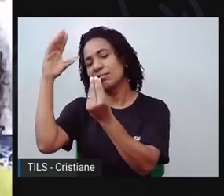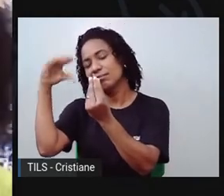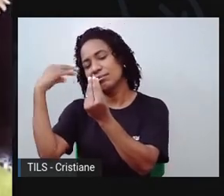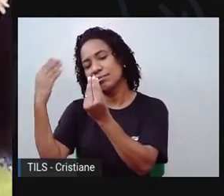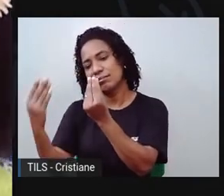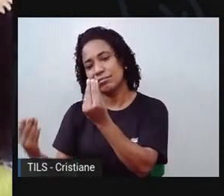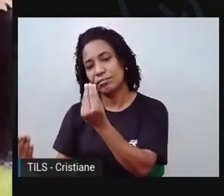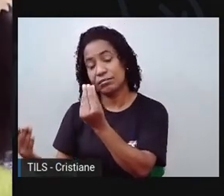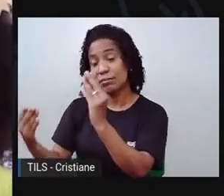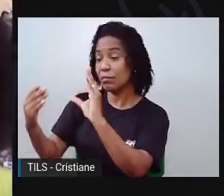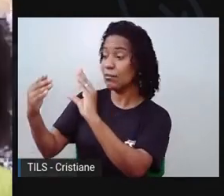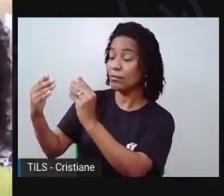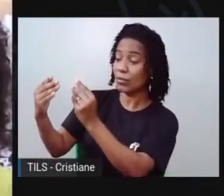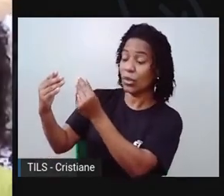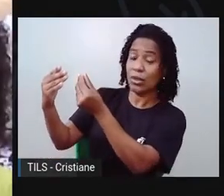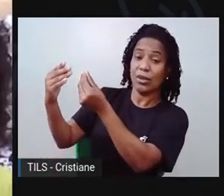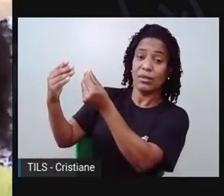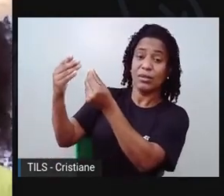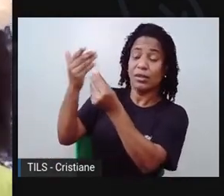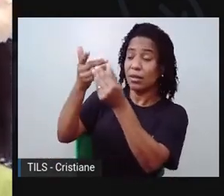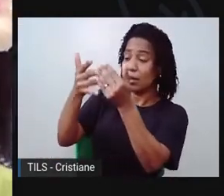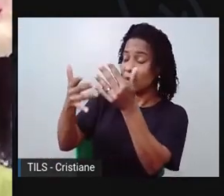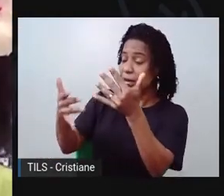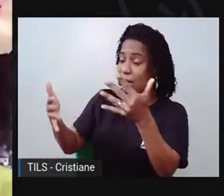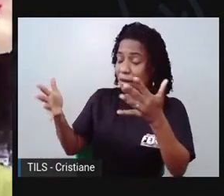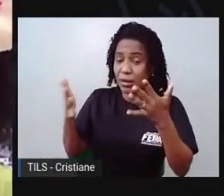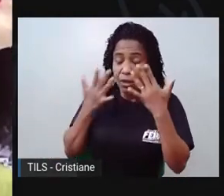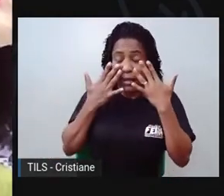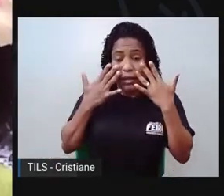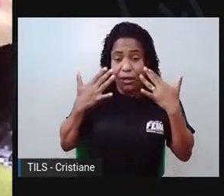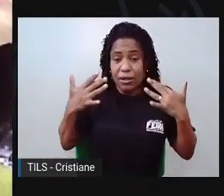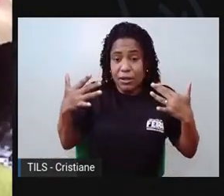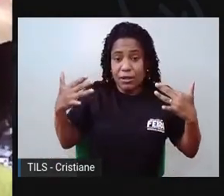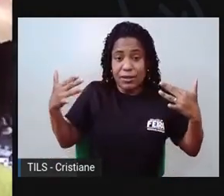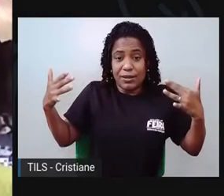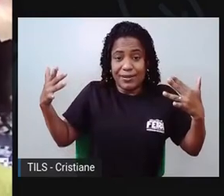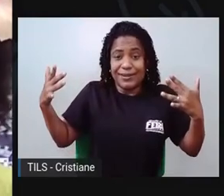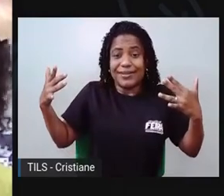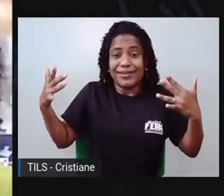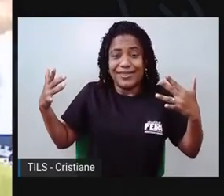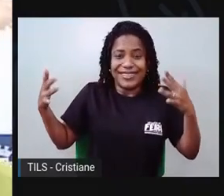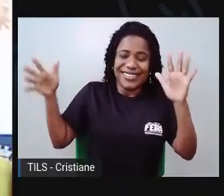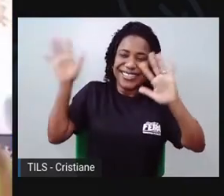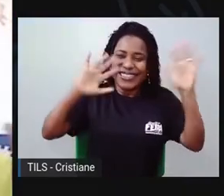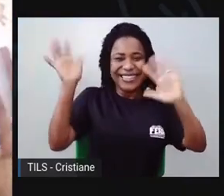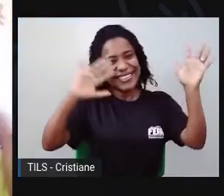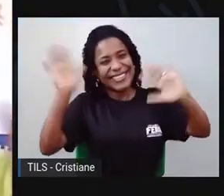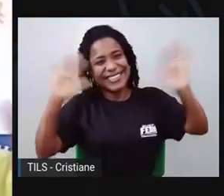desmaio e a rosa foi se a chorar. Tchau!